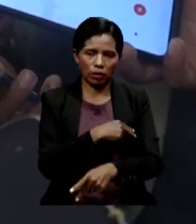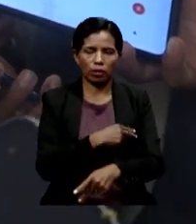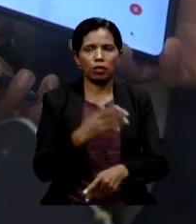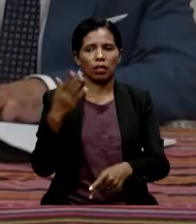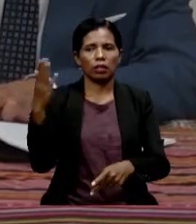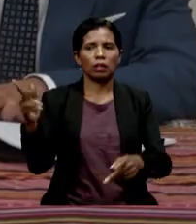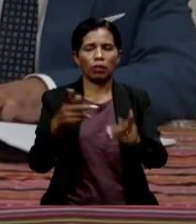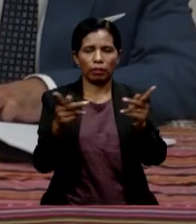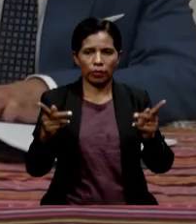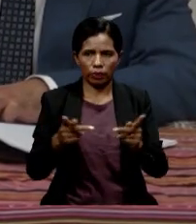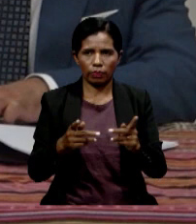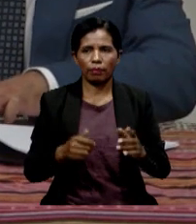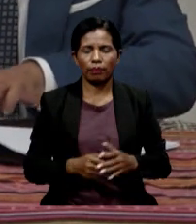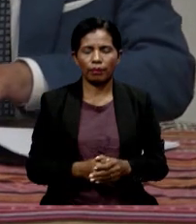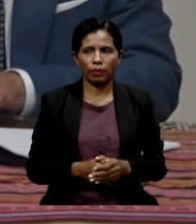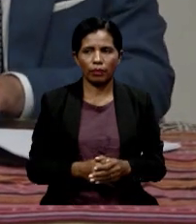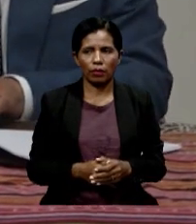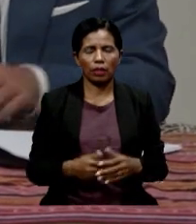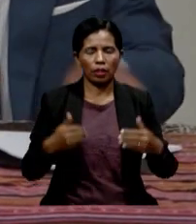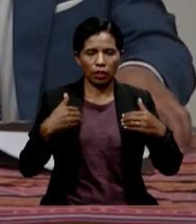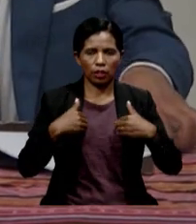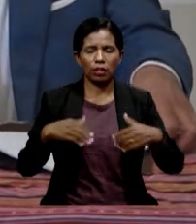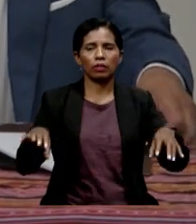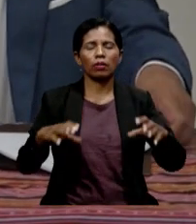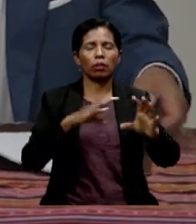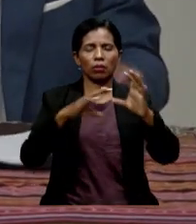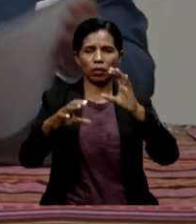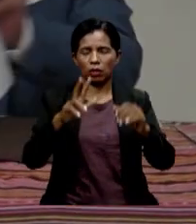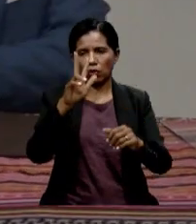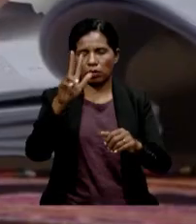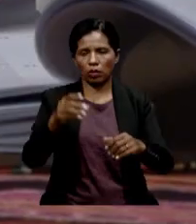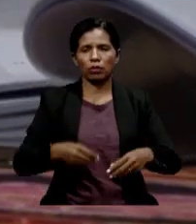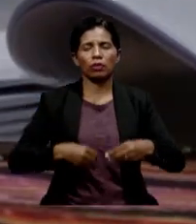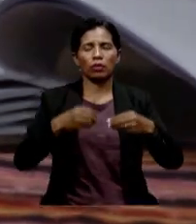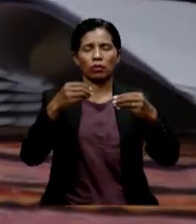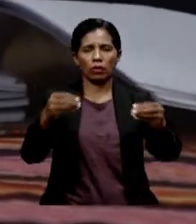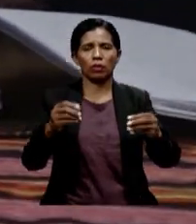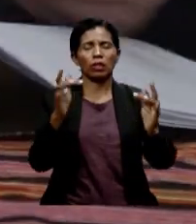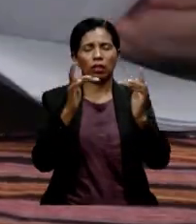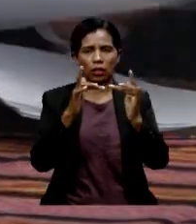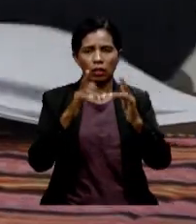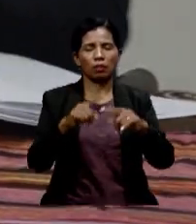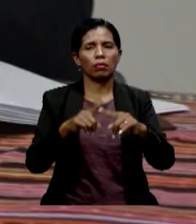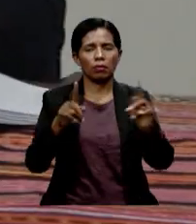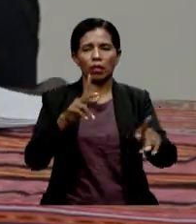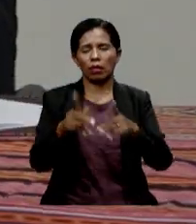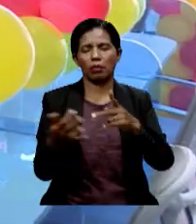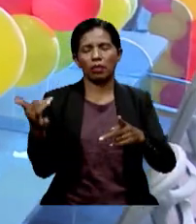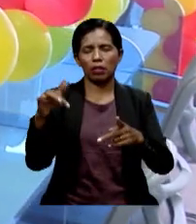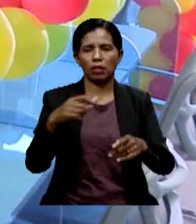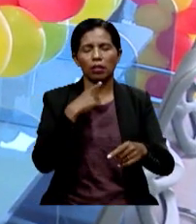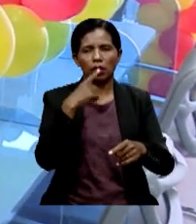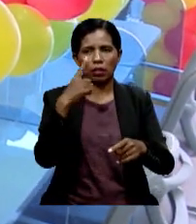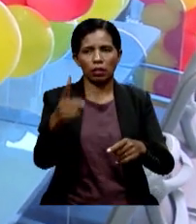posto. Atualmente, o operador de telecomunicação Tolu, Mac fornece internet, mas o cliente Sira sempre questiona